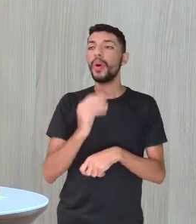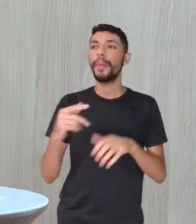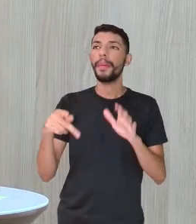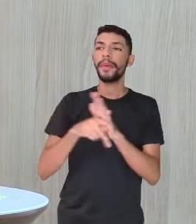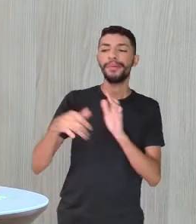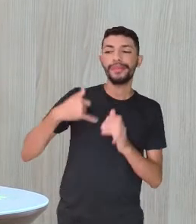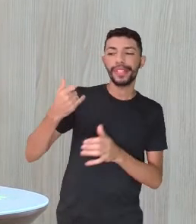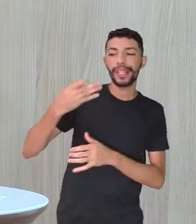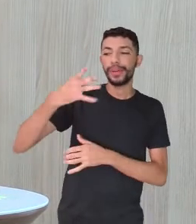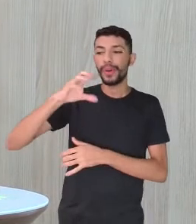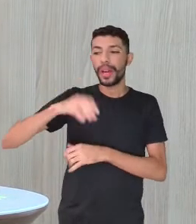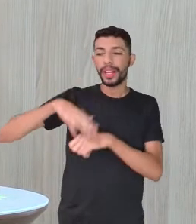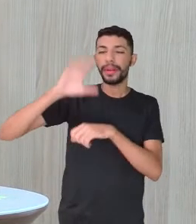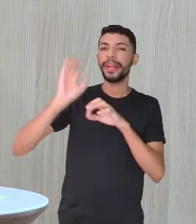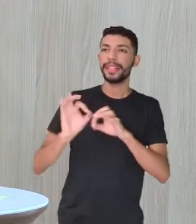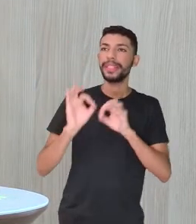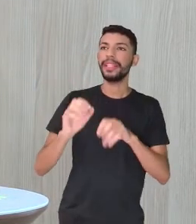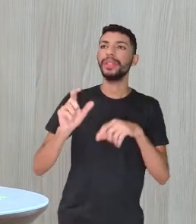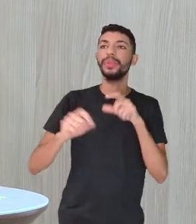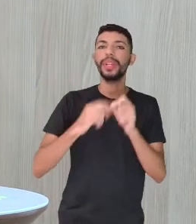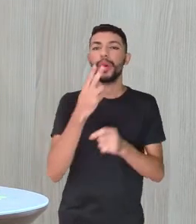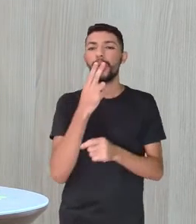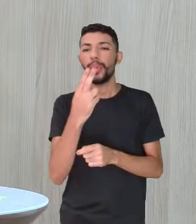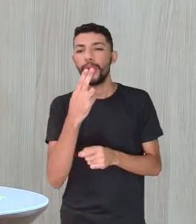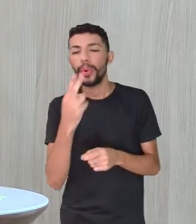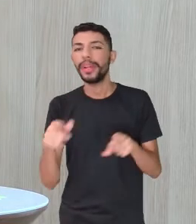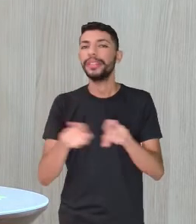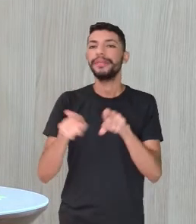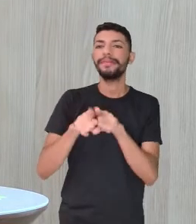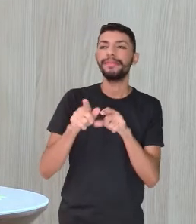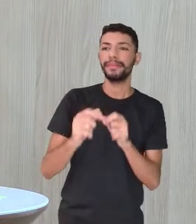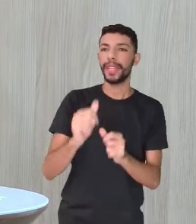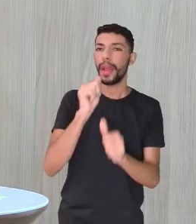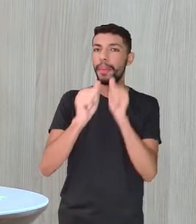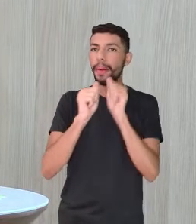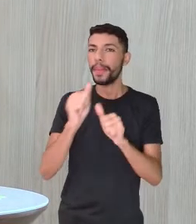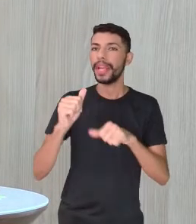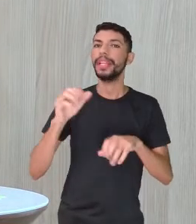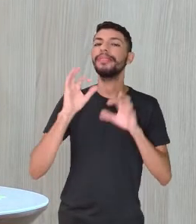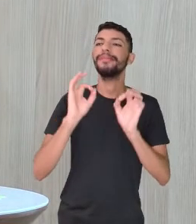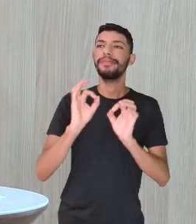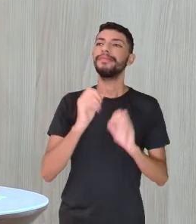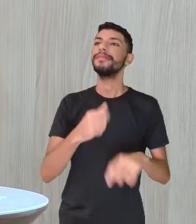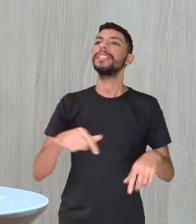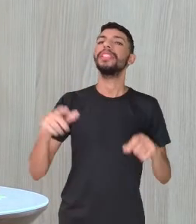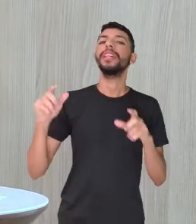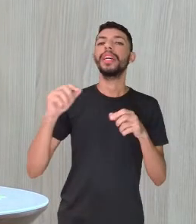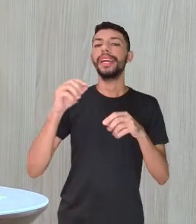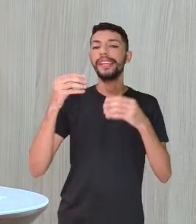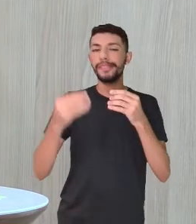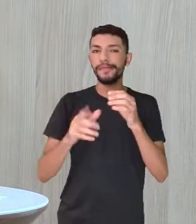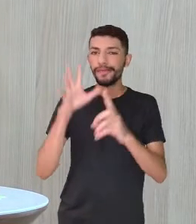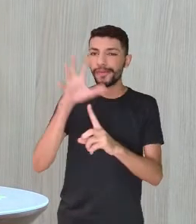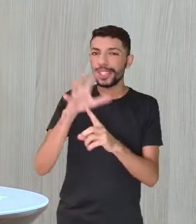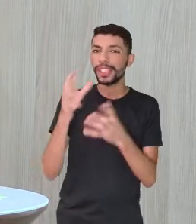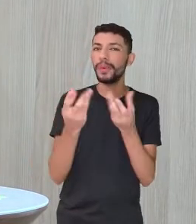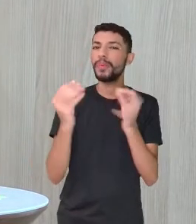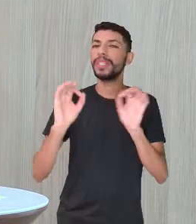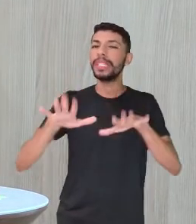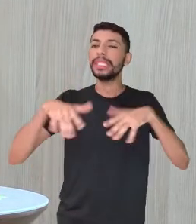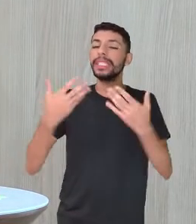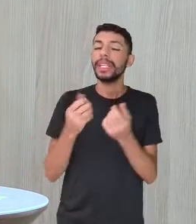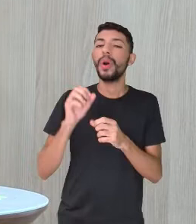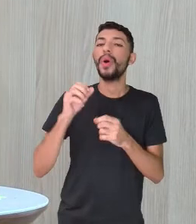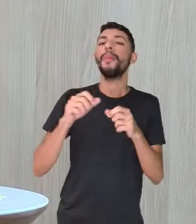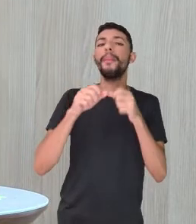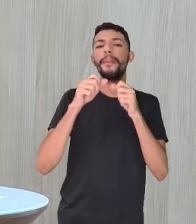ele interfere muito, bebida alcoólica, até a obesidade. Então, qualquer sinal de alerta, então procure o